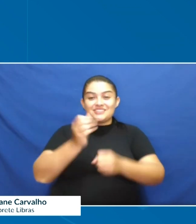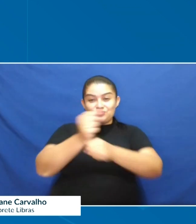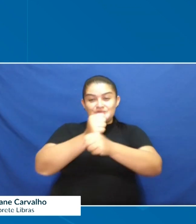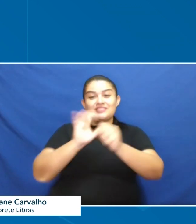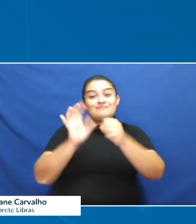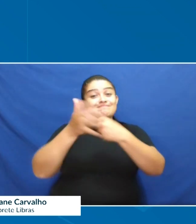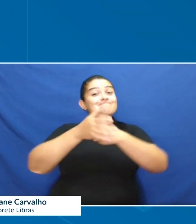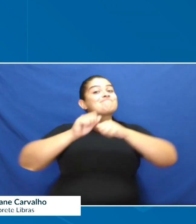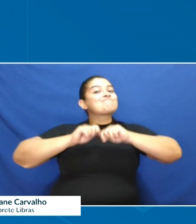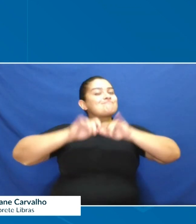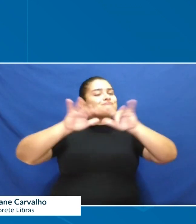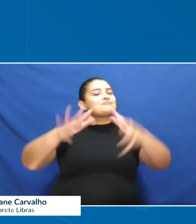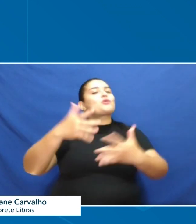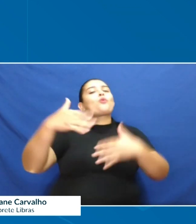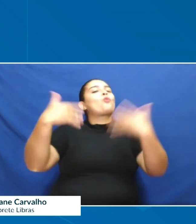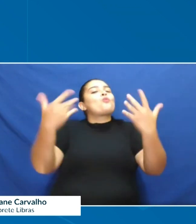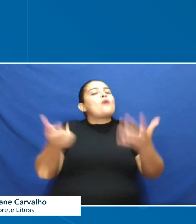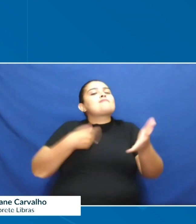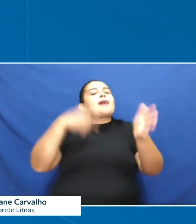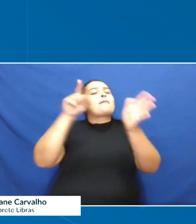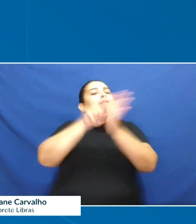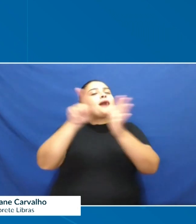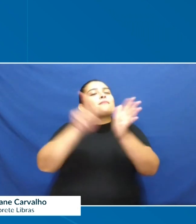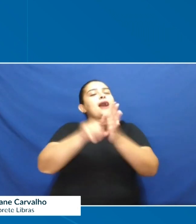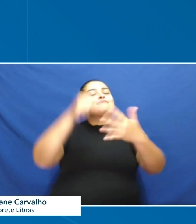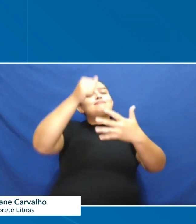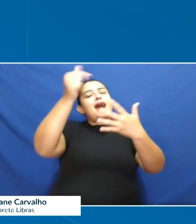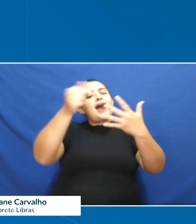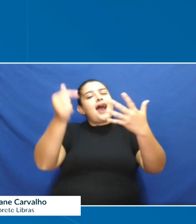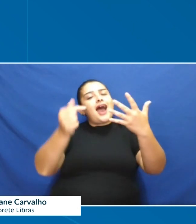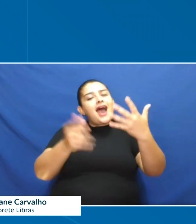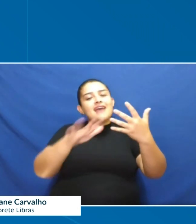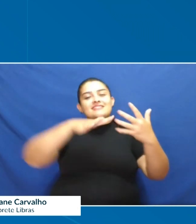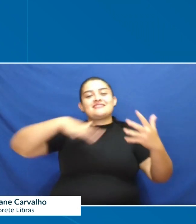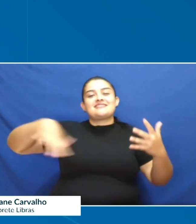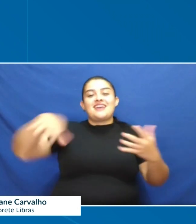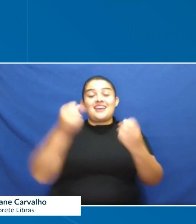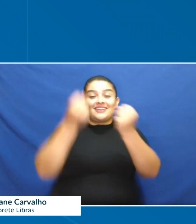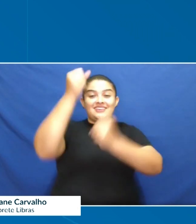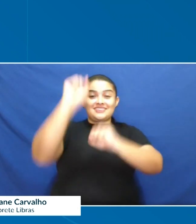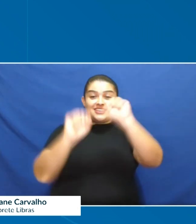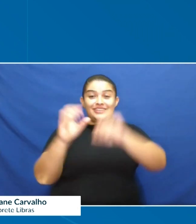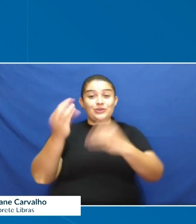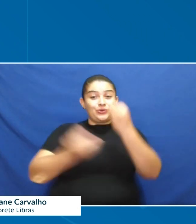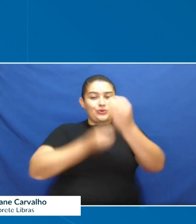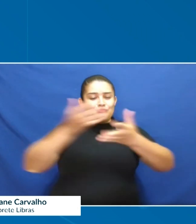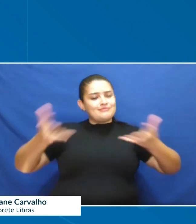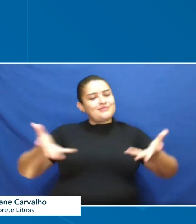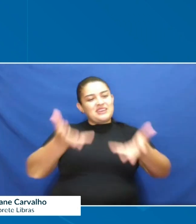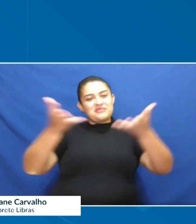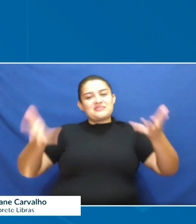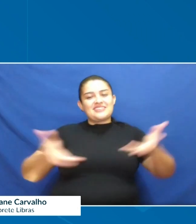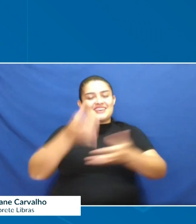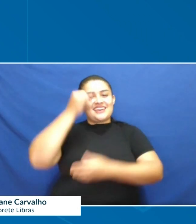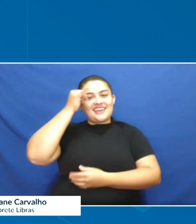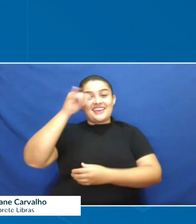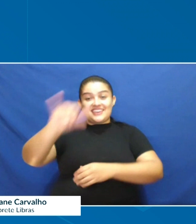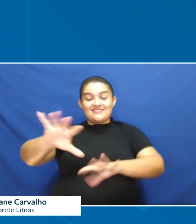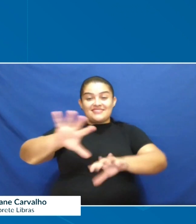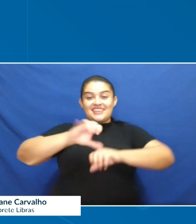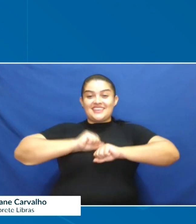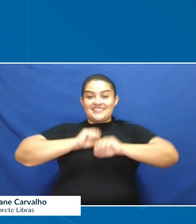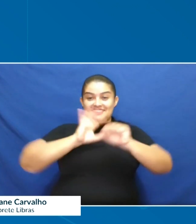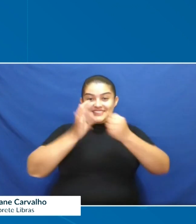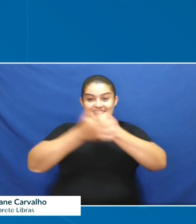pandemia. Quais foram os desafios enfrentados por esse setor e como ele contribuiu e contribui, né, com o combate ao